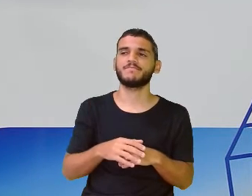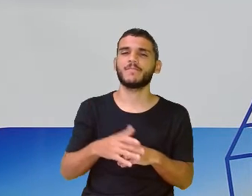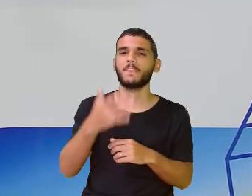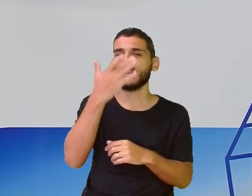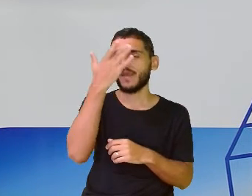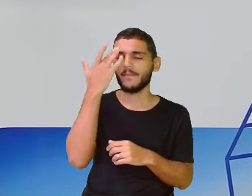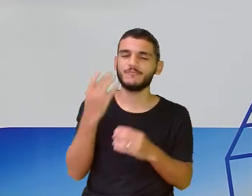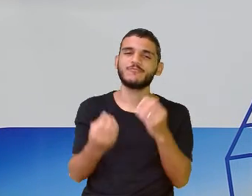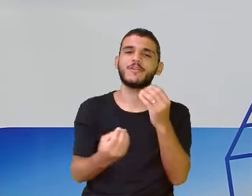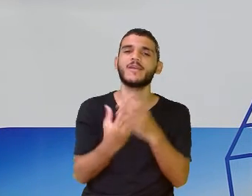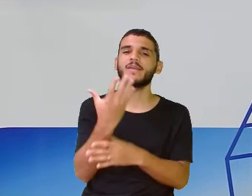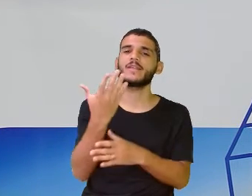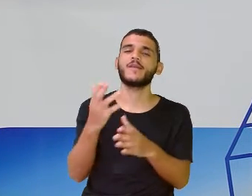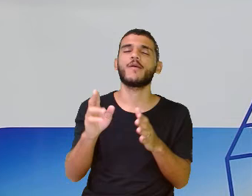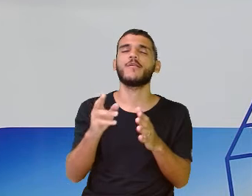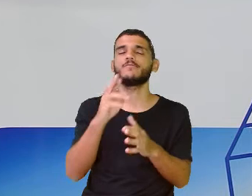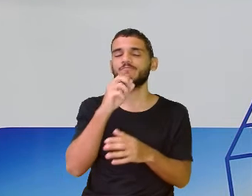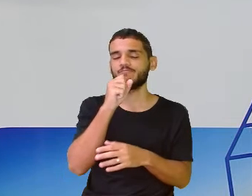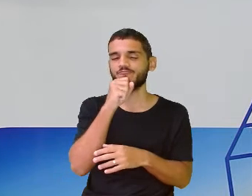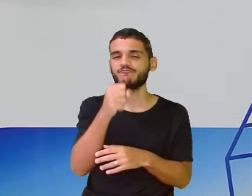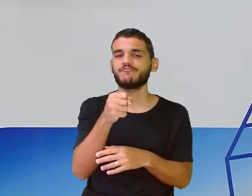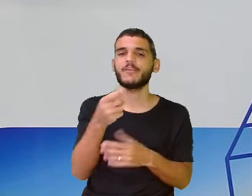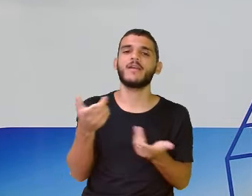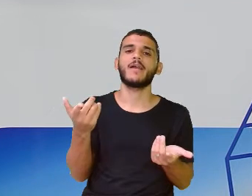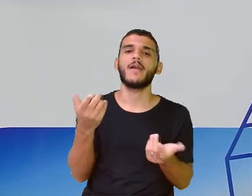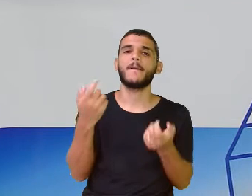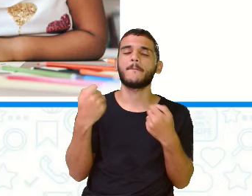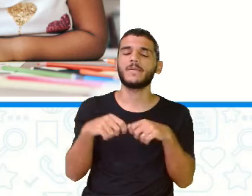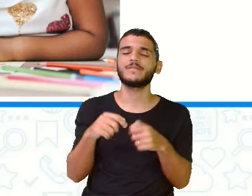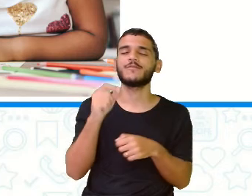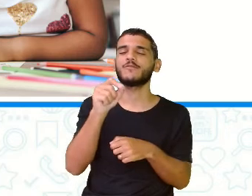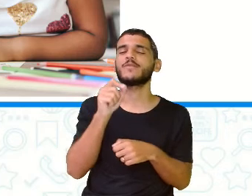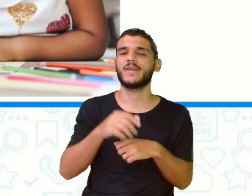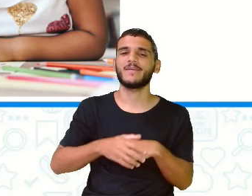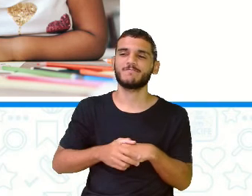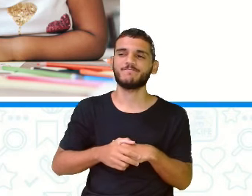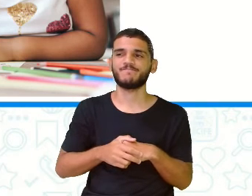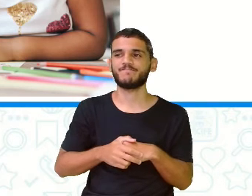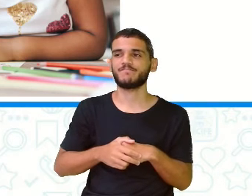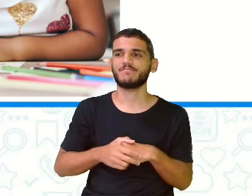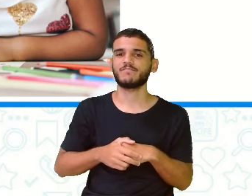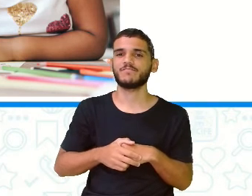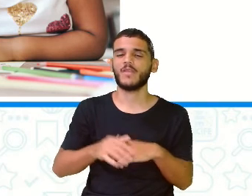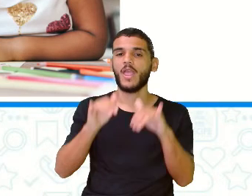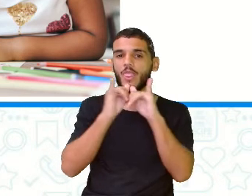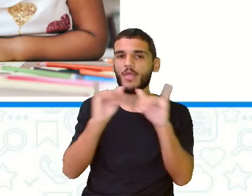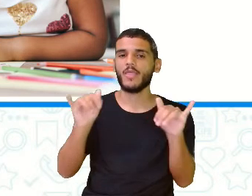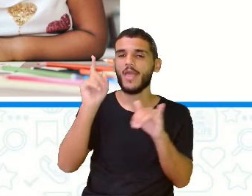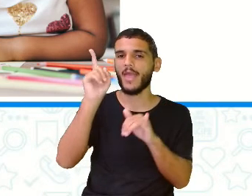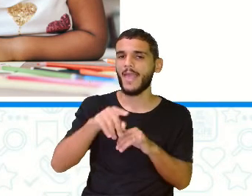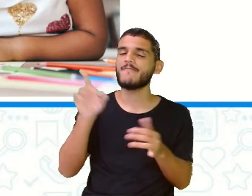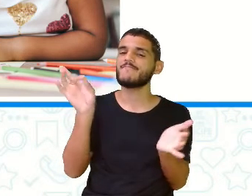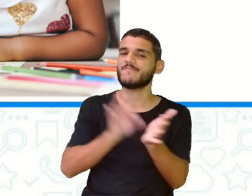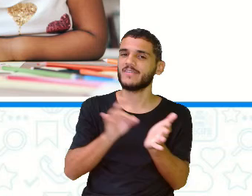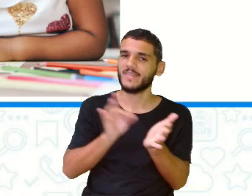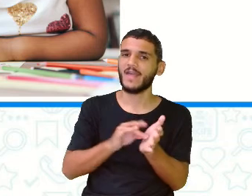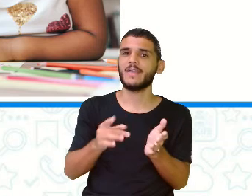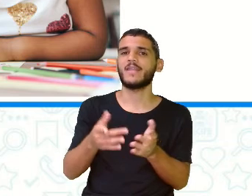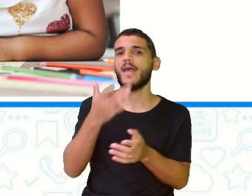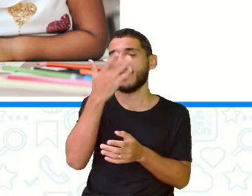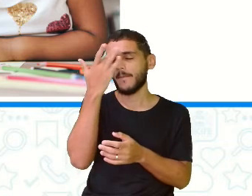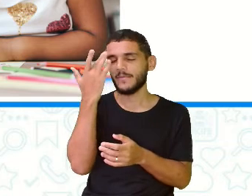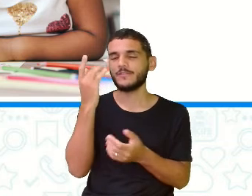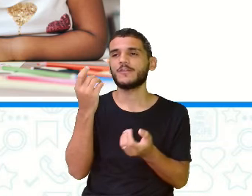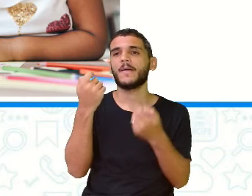que fez essa reportagem, o que ela precisou? Lembra que trabalhamos aqui, a notícia é um fato, aconteceu, a pessoa vai lá e